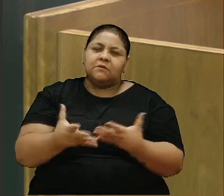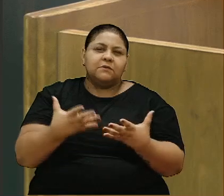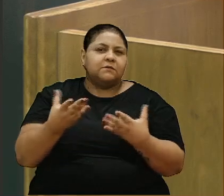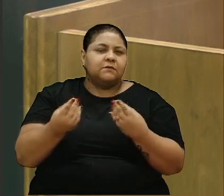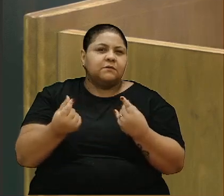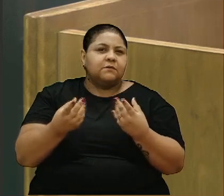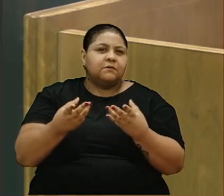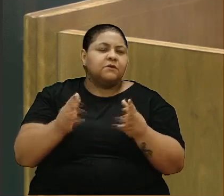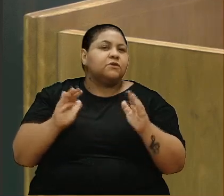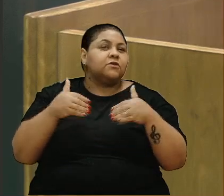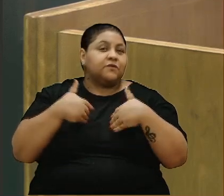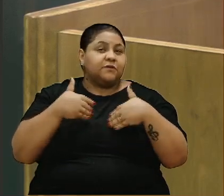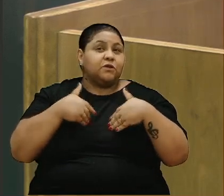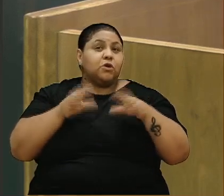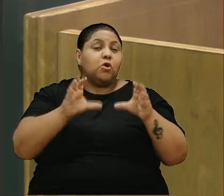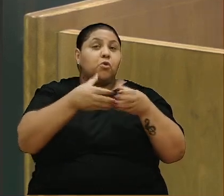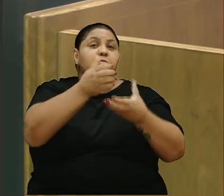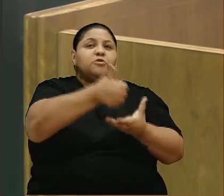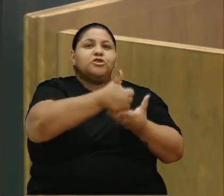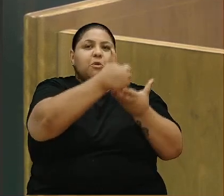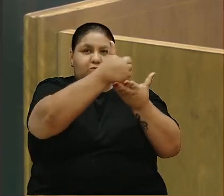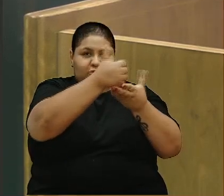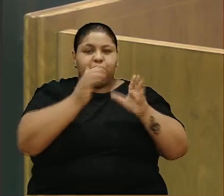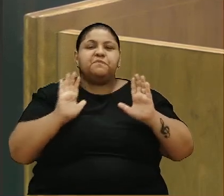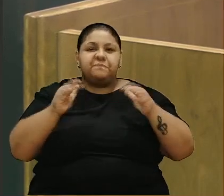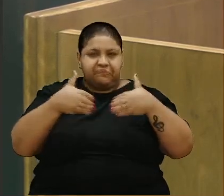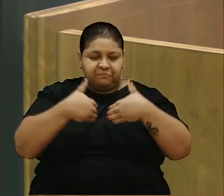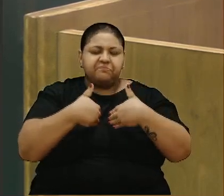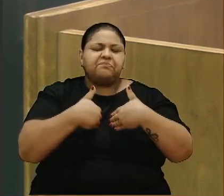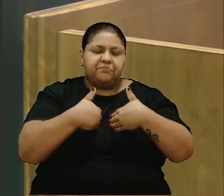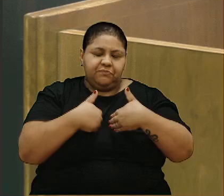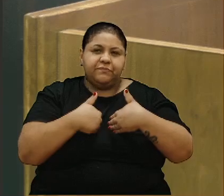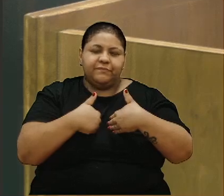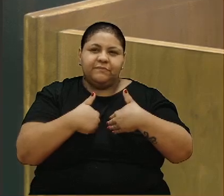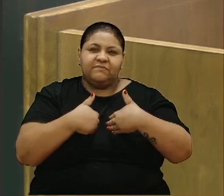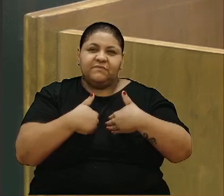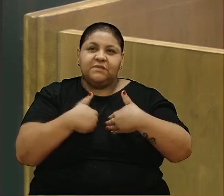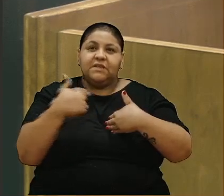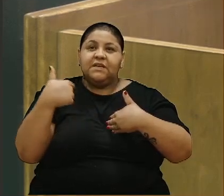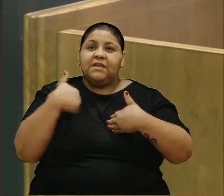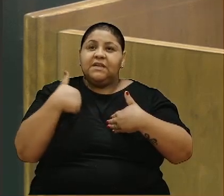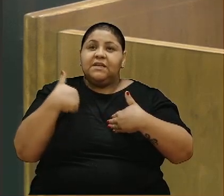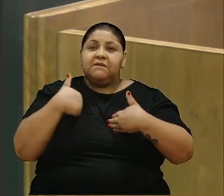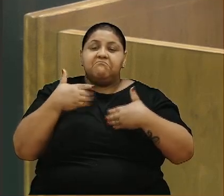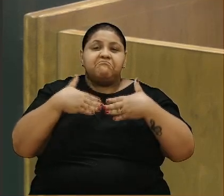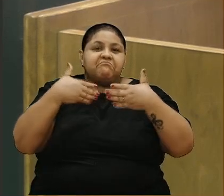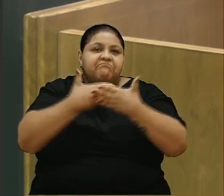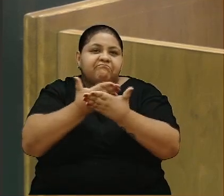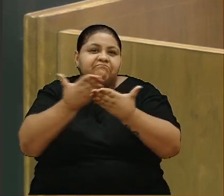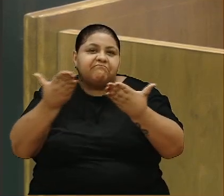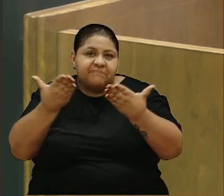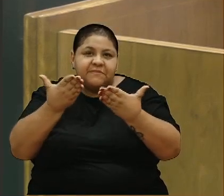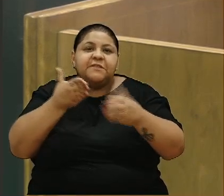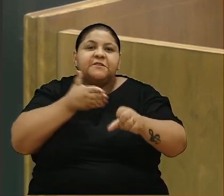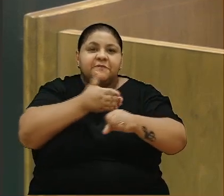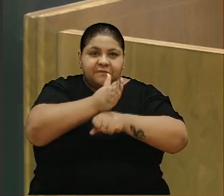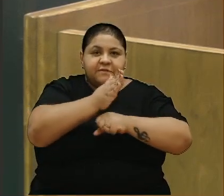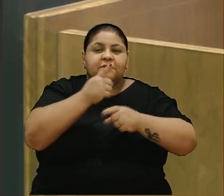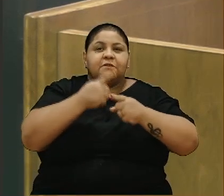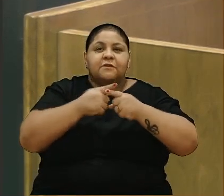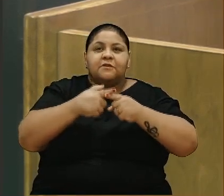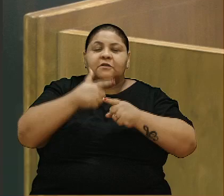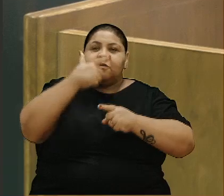dos autistas, Frente Parlamentar dos Autistas, e, assim, eu me coloco à disposição de participar, porque acho